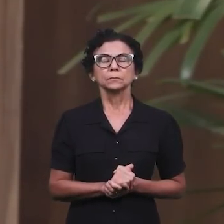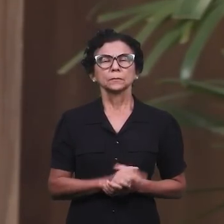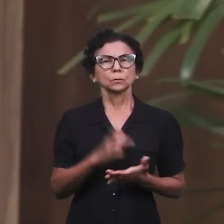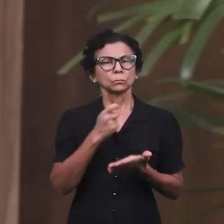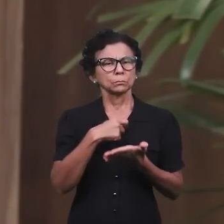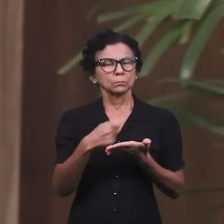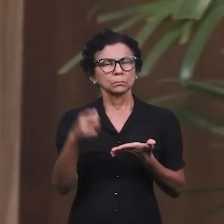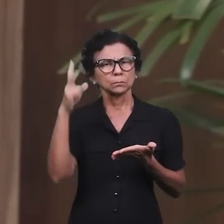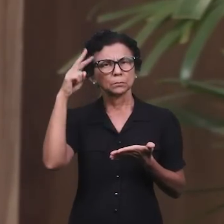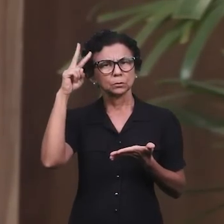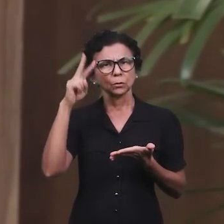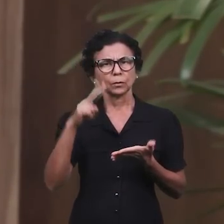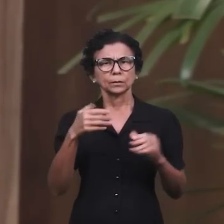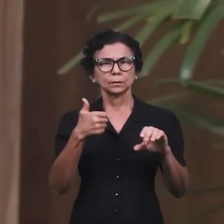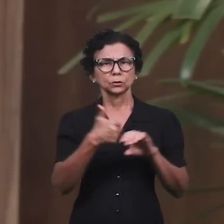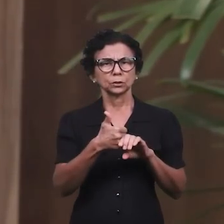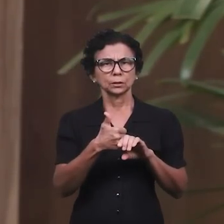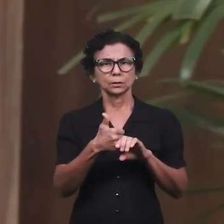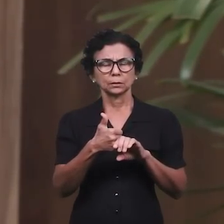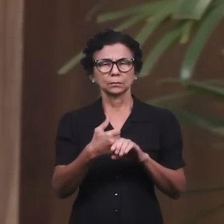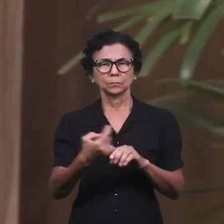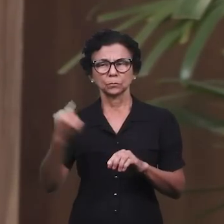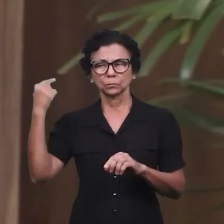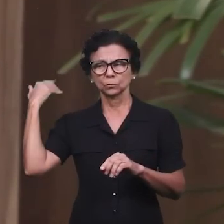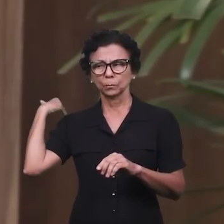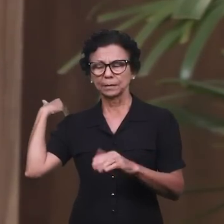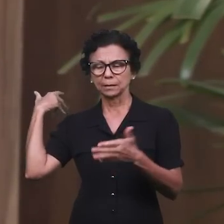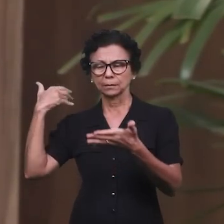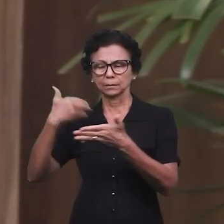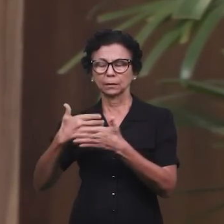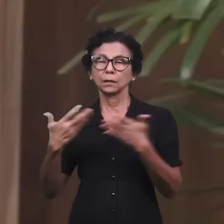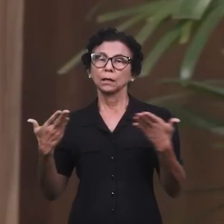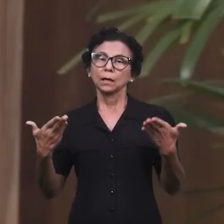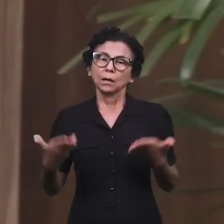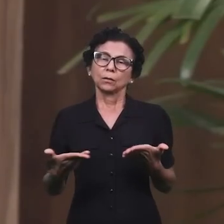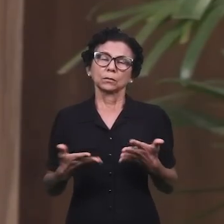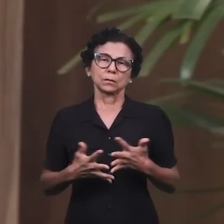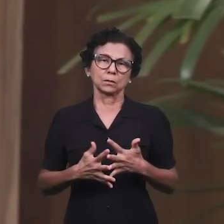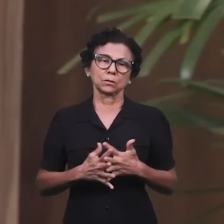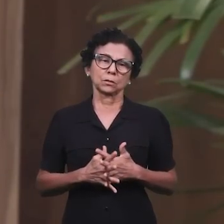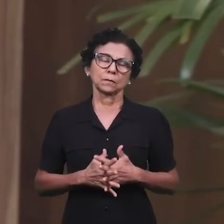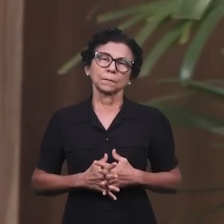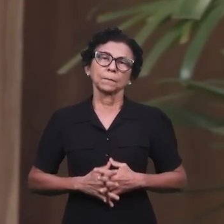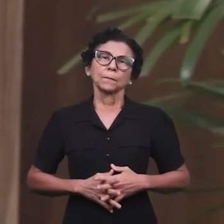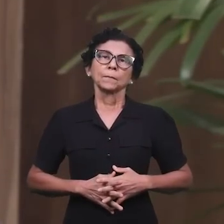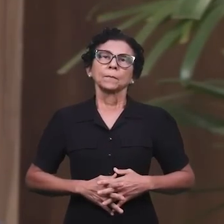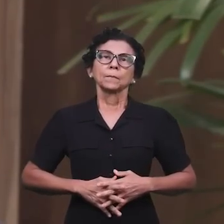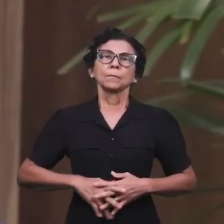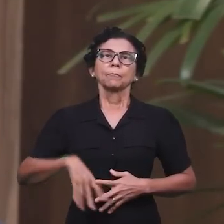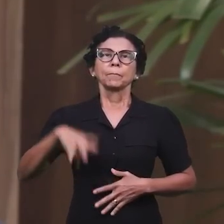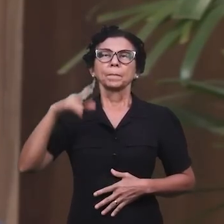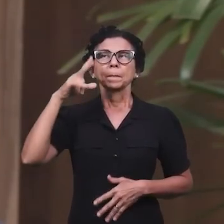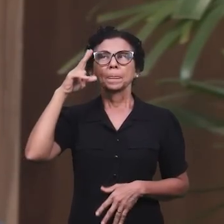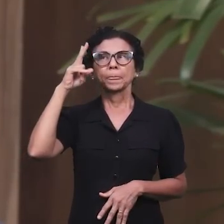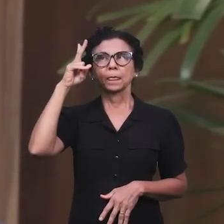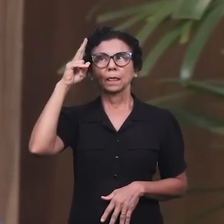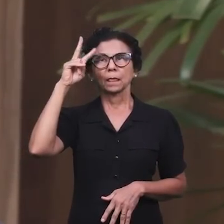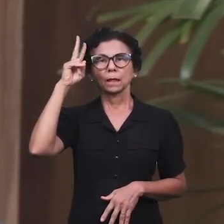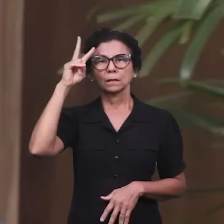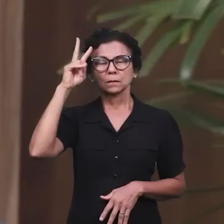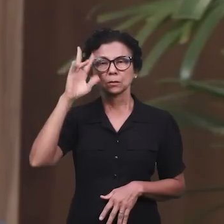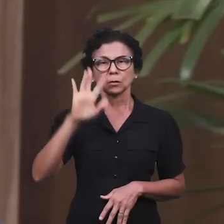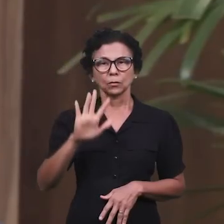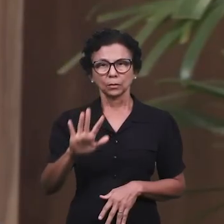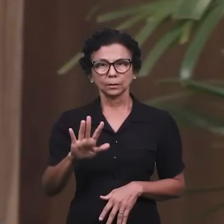dias. Mas nós nunca desassociamos a história, ela é conhecida